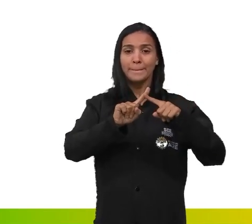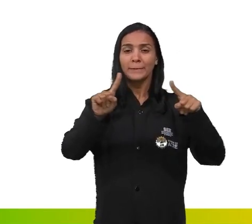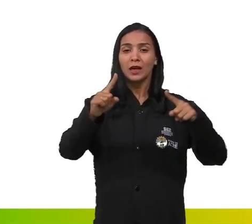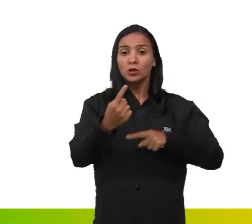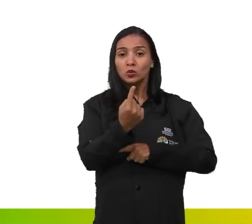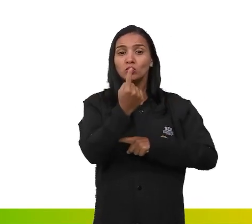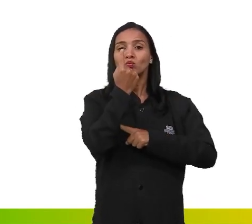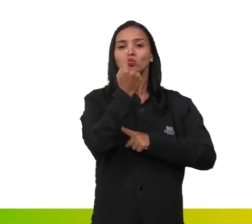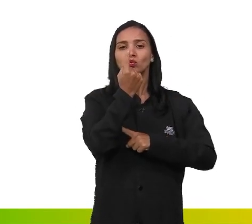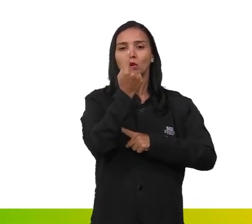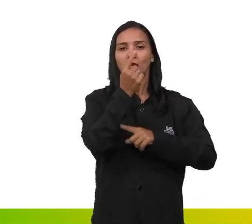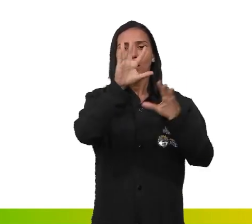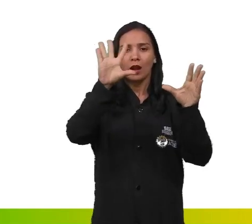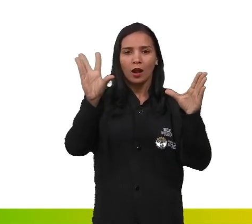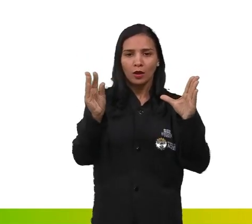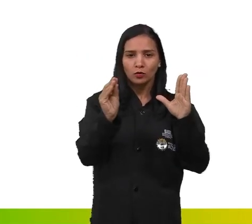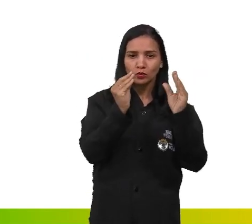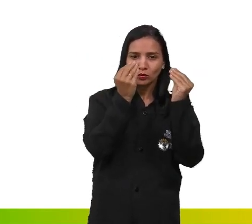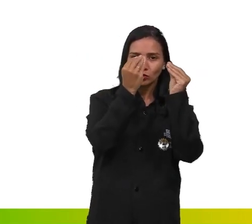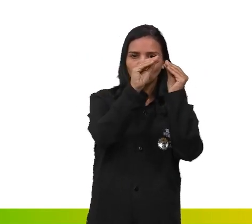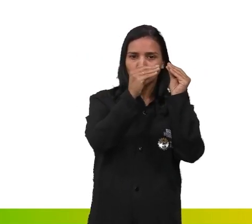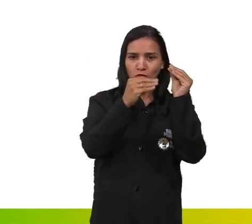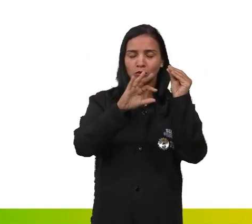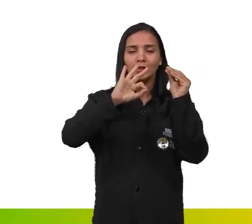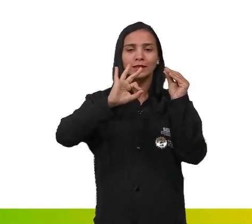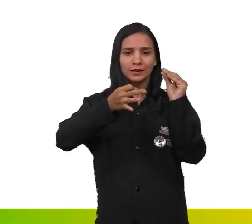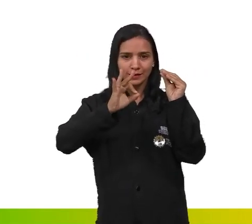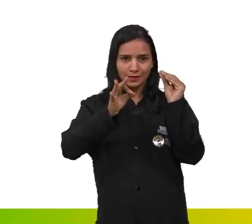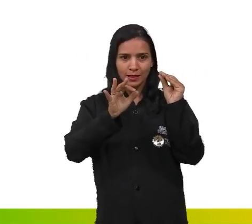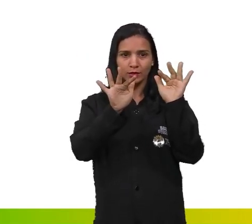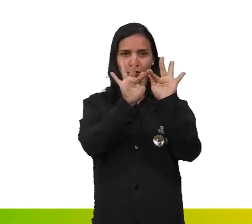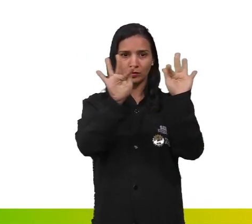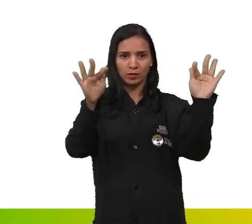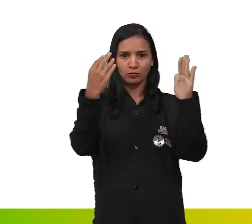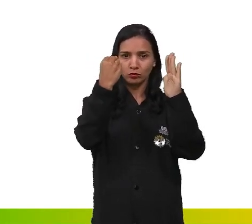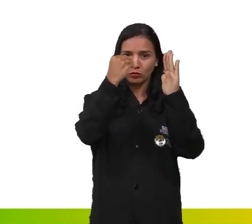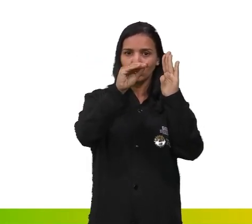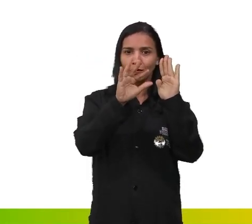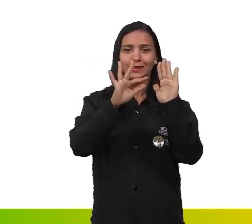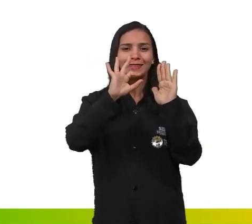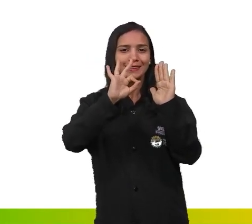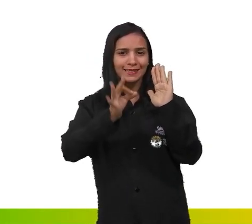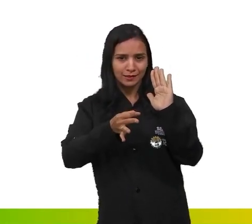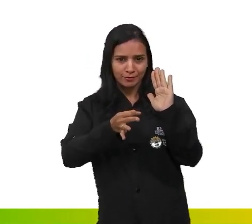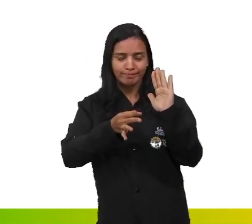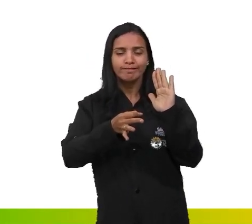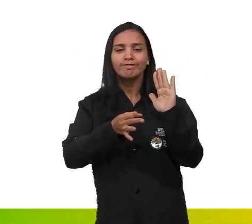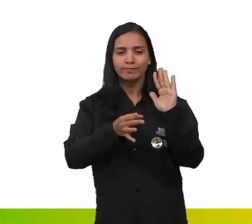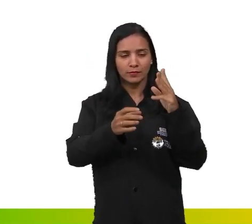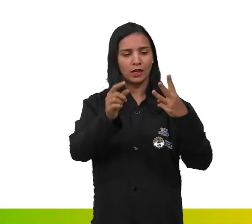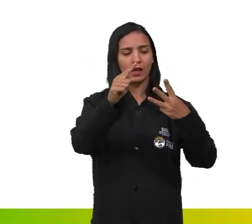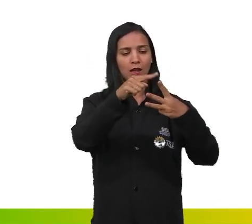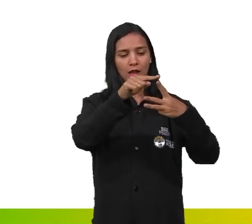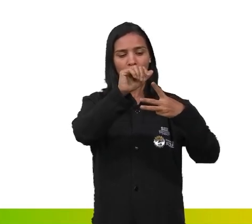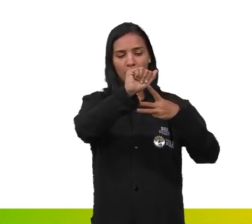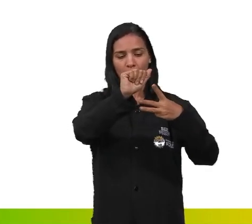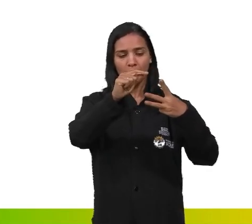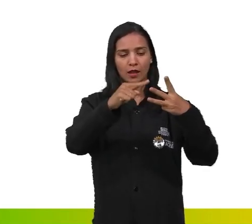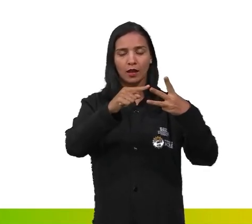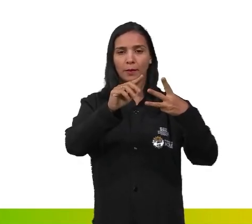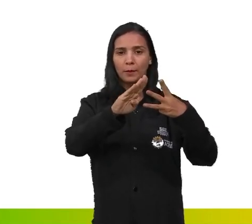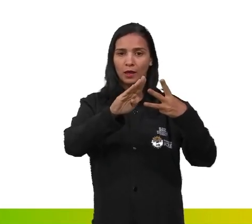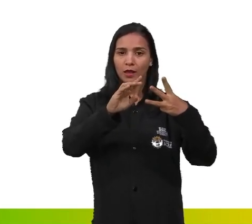preposições vai se encaixar na frase para poder fazer sentido, tudo bem? Lembrando que aqui na nossa frase